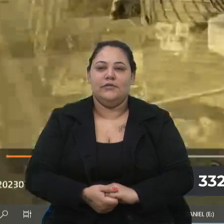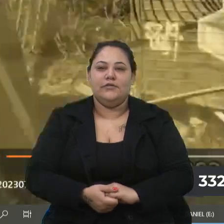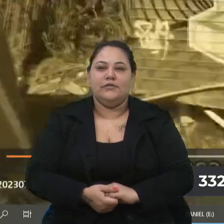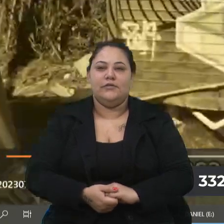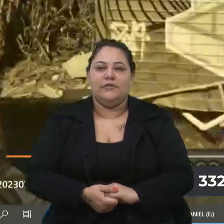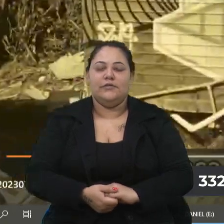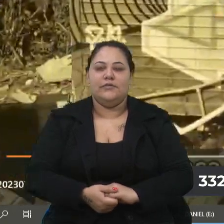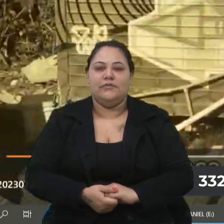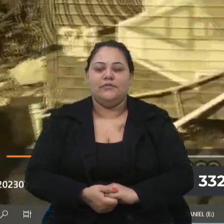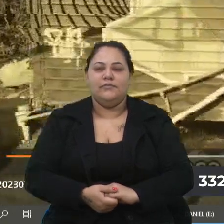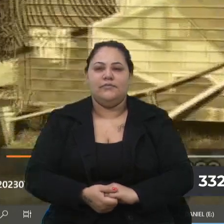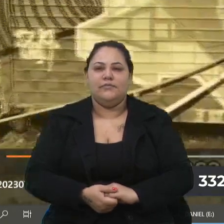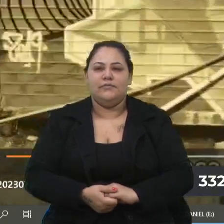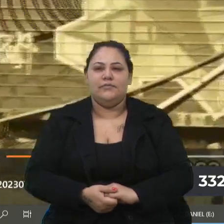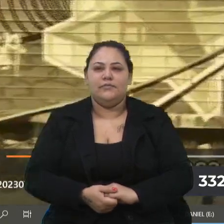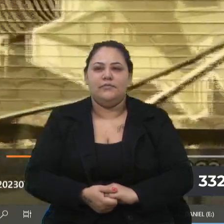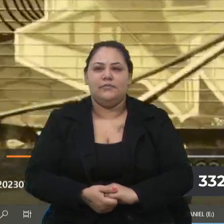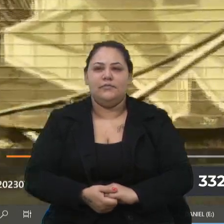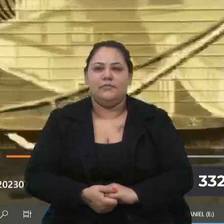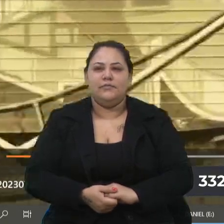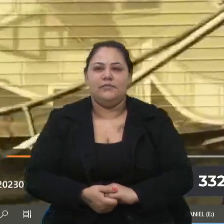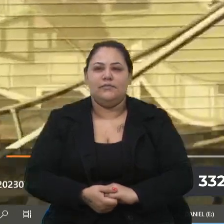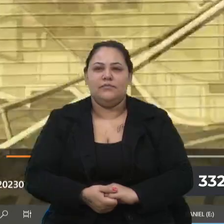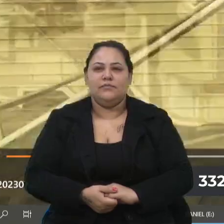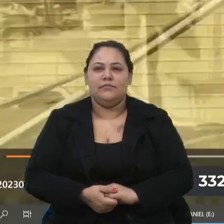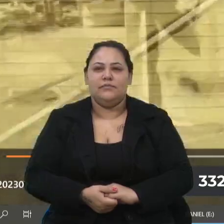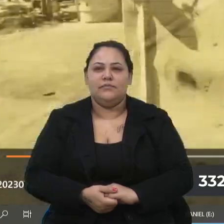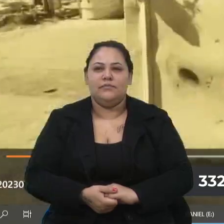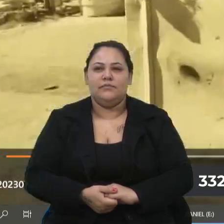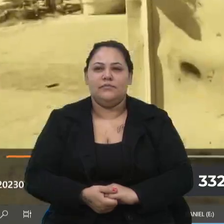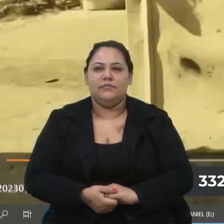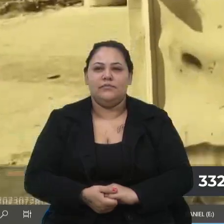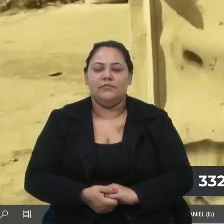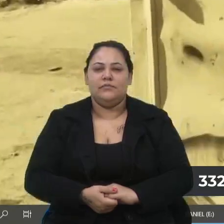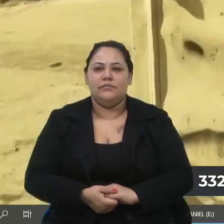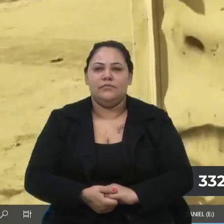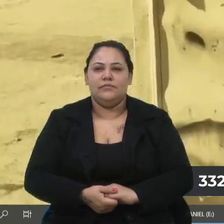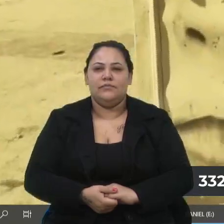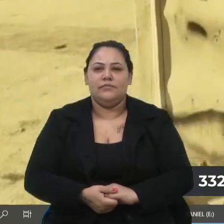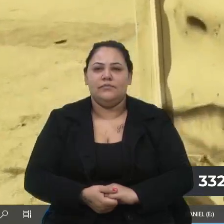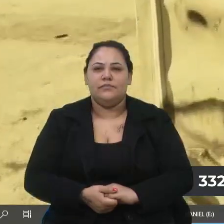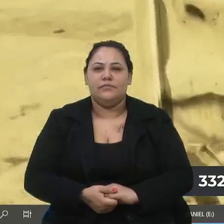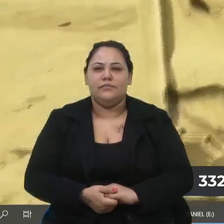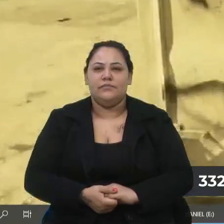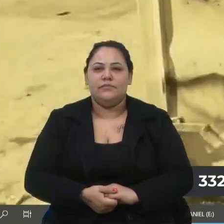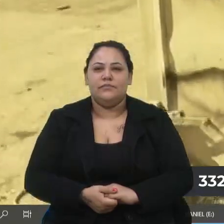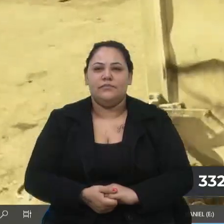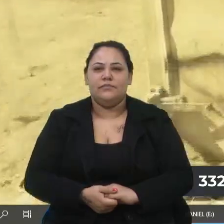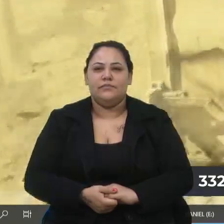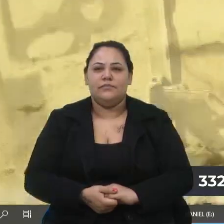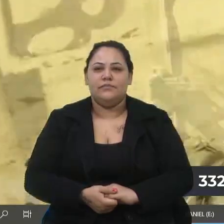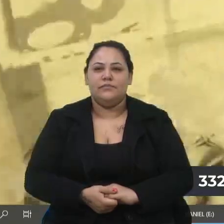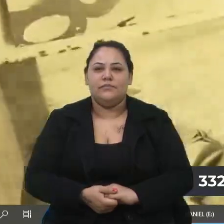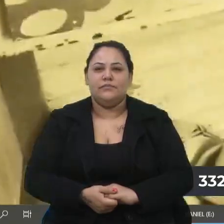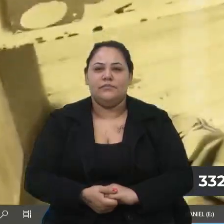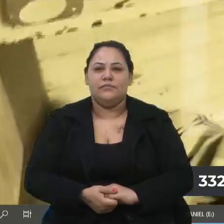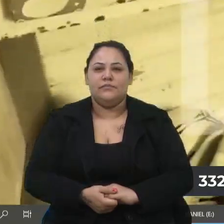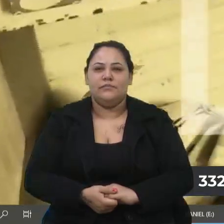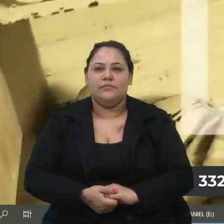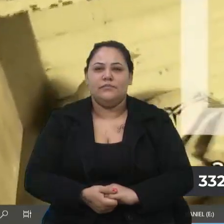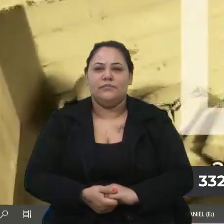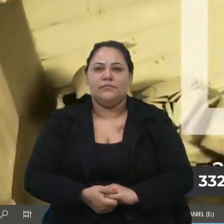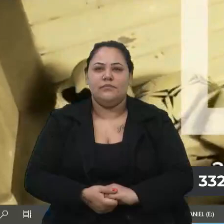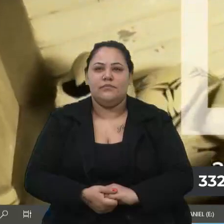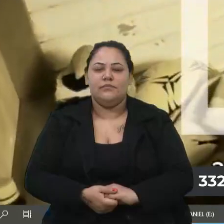Eu nunca pensei que eu ia ficar na situação que eu fiquei, assim, de ficar sem casa, sem terra, né? Sem saber que ali começava